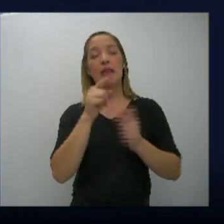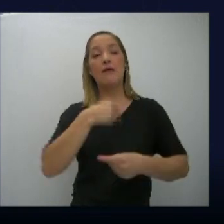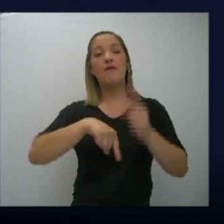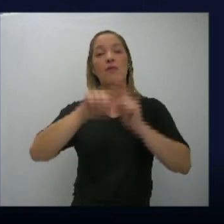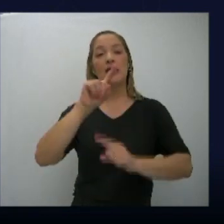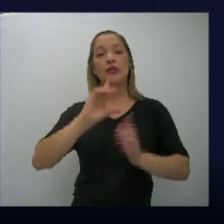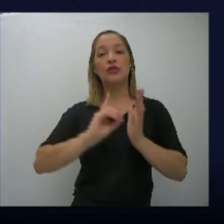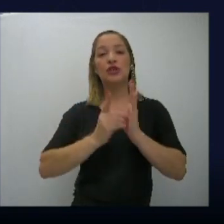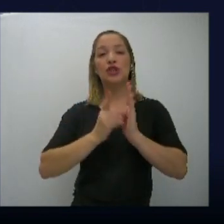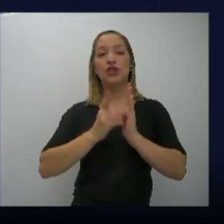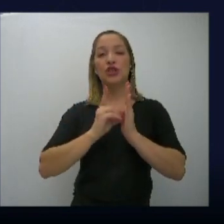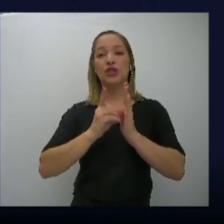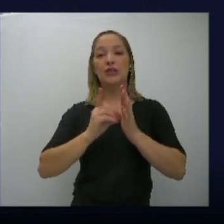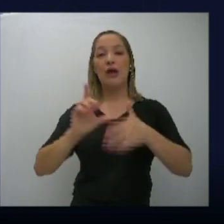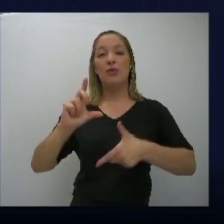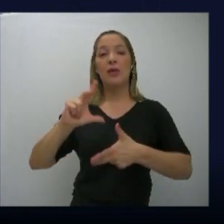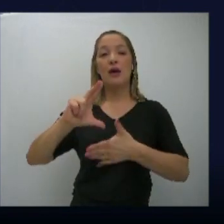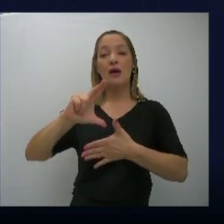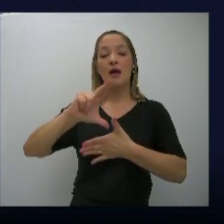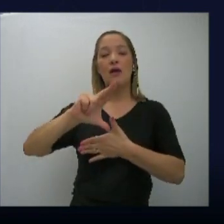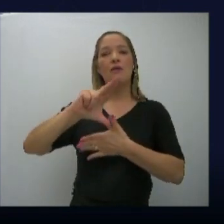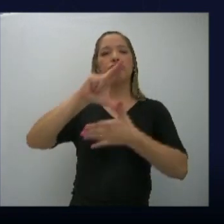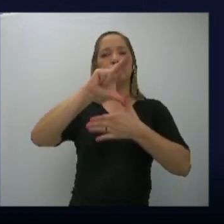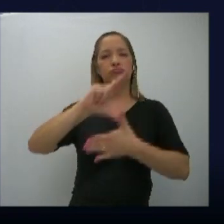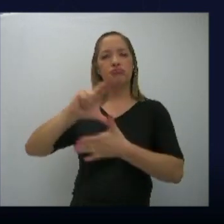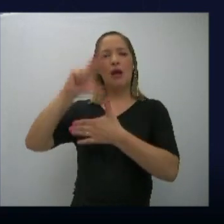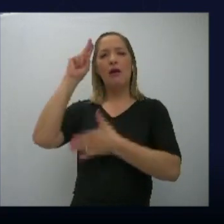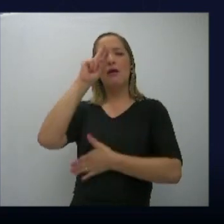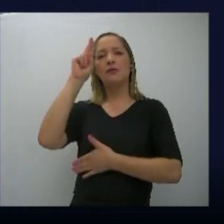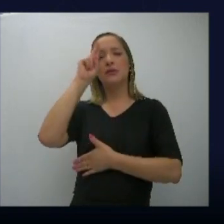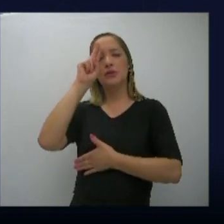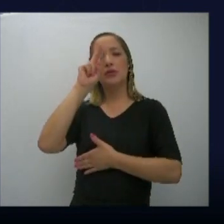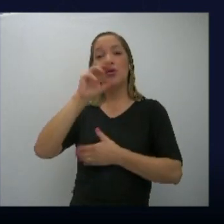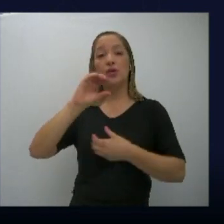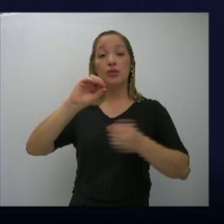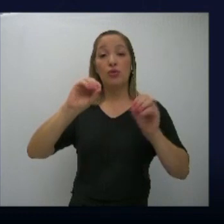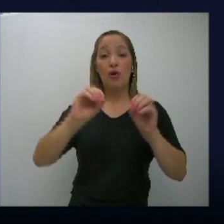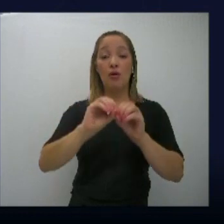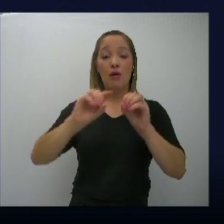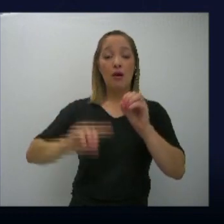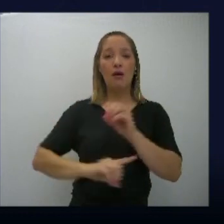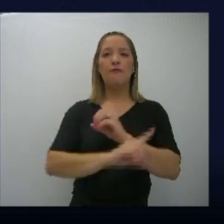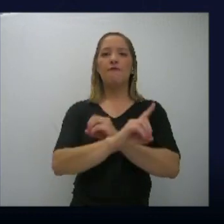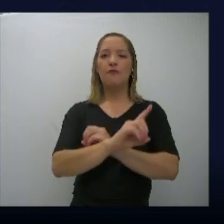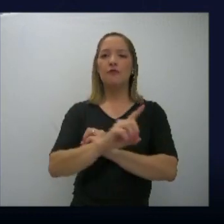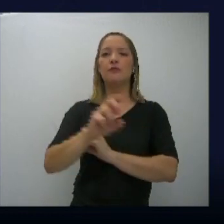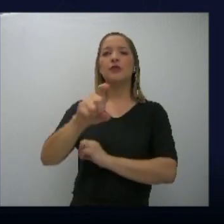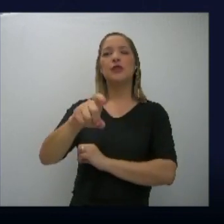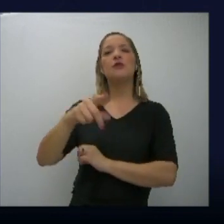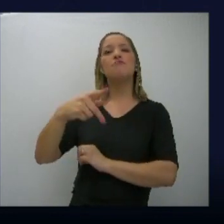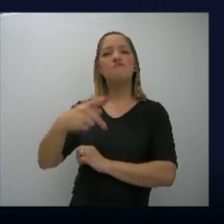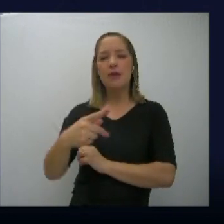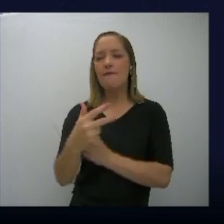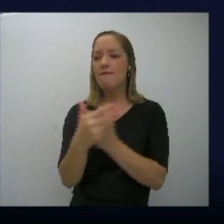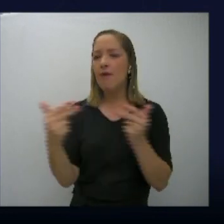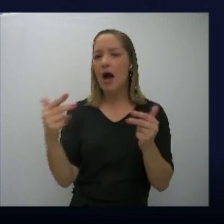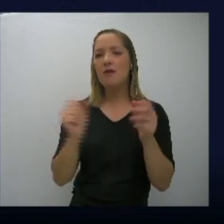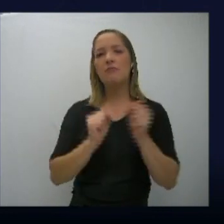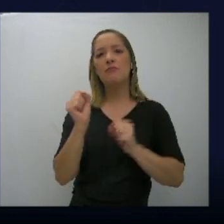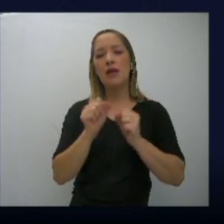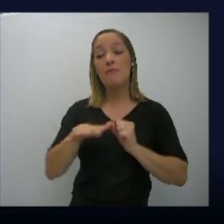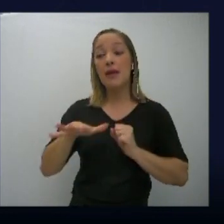contando da história do iFood da Speed várias outras empresas inclusive algumas e vieram Mercado de Capitais agora em